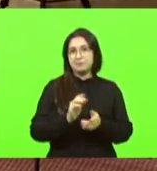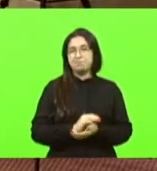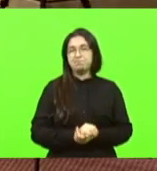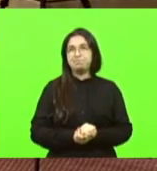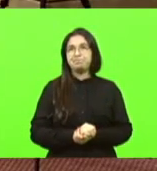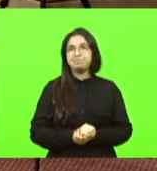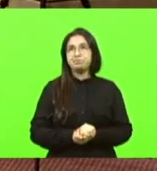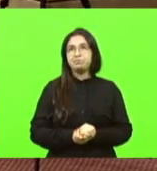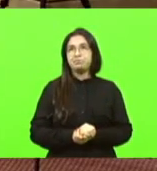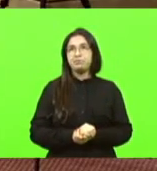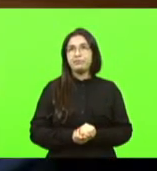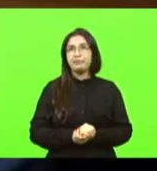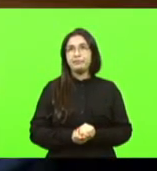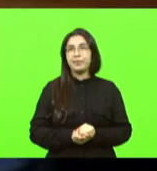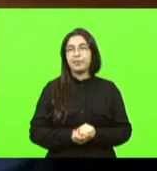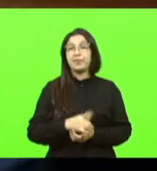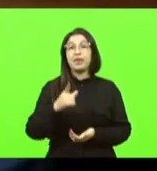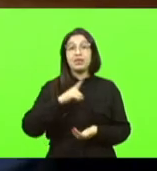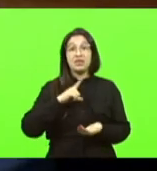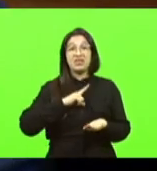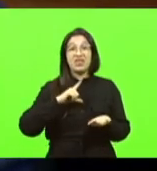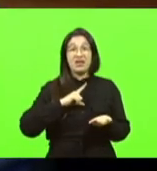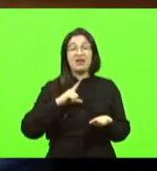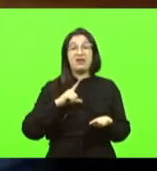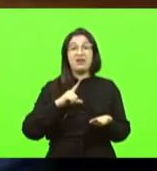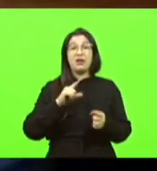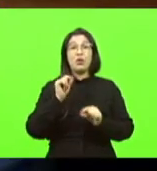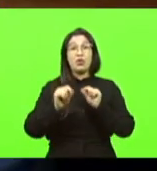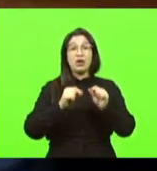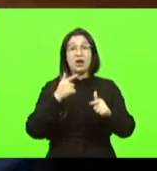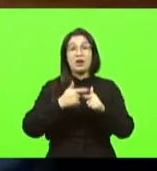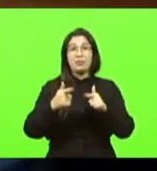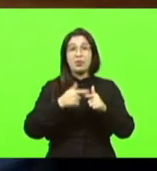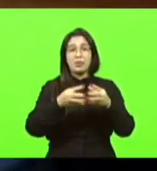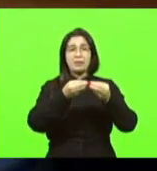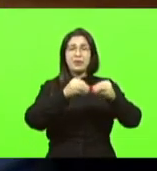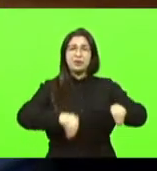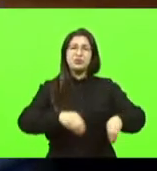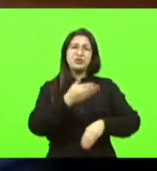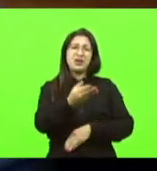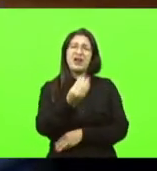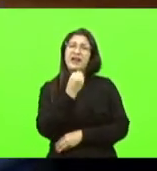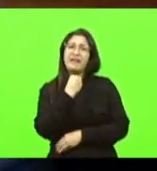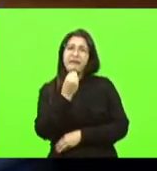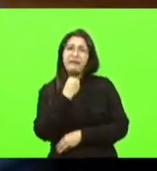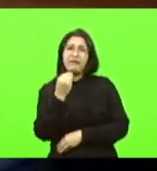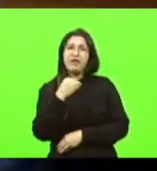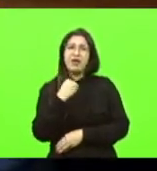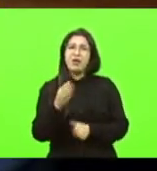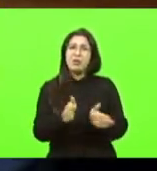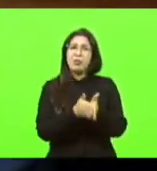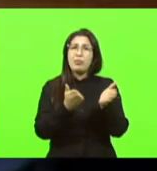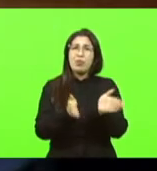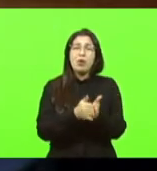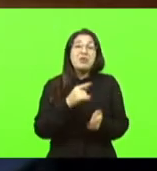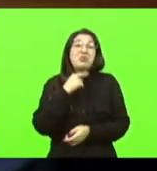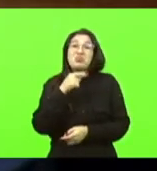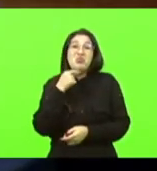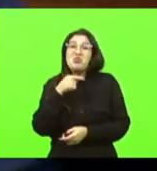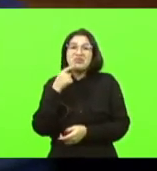há 30 segundos para concluir tá sobrando para aqueles mais frágeis que não conseguem contratar um escritório